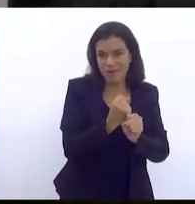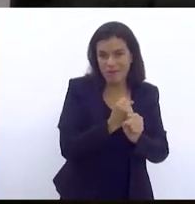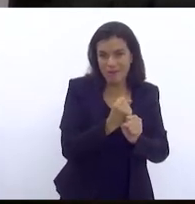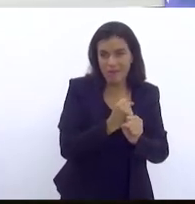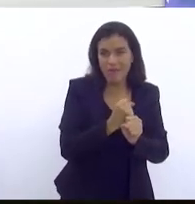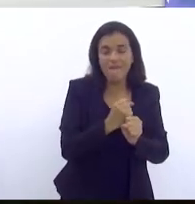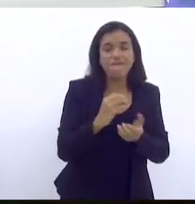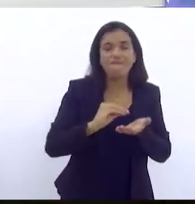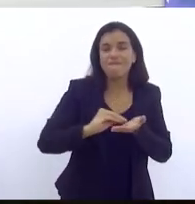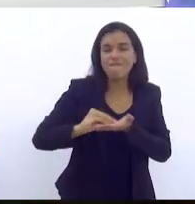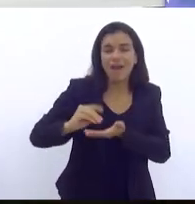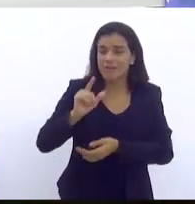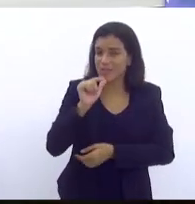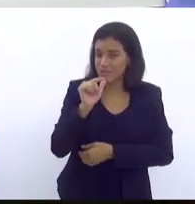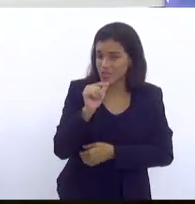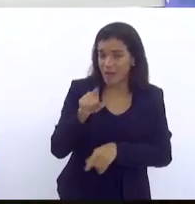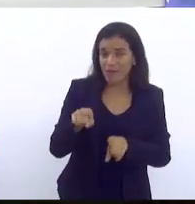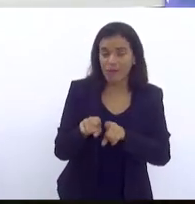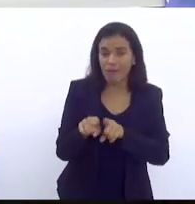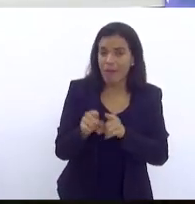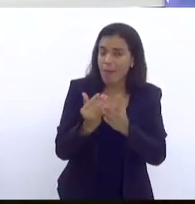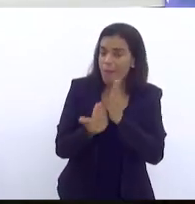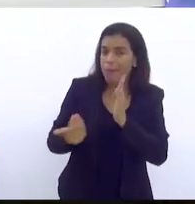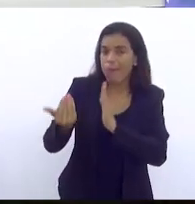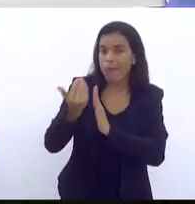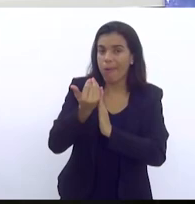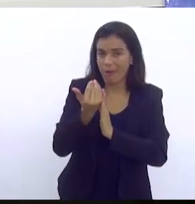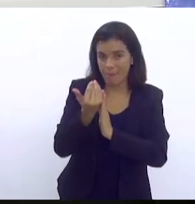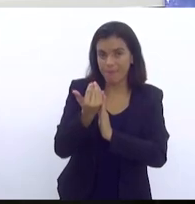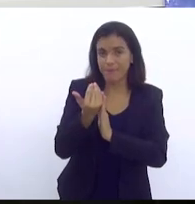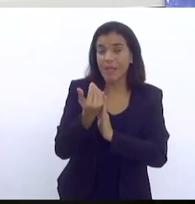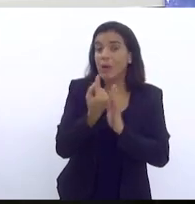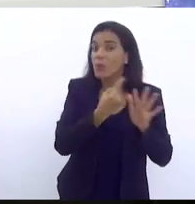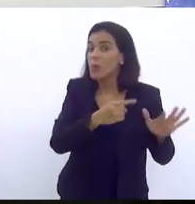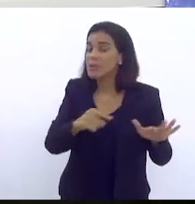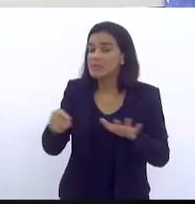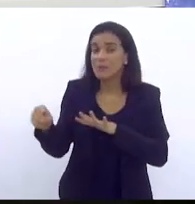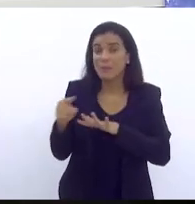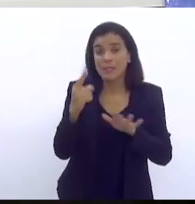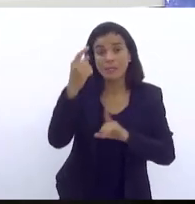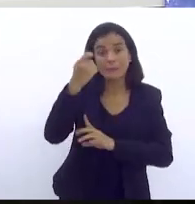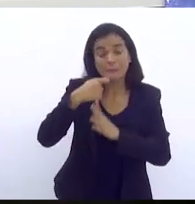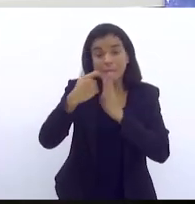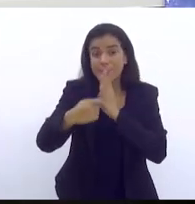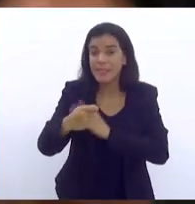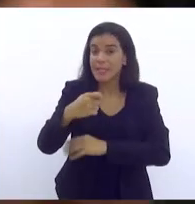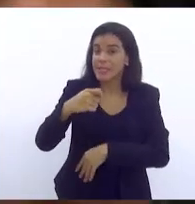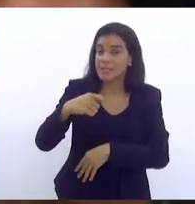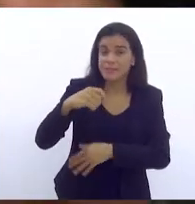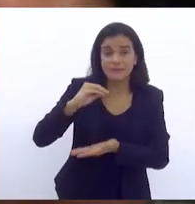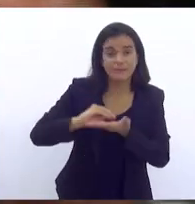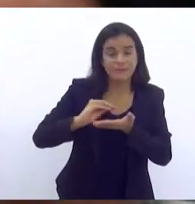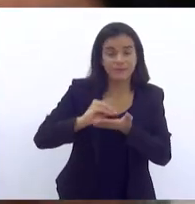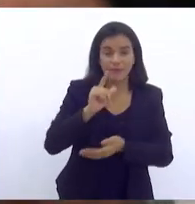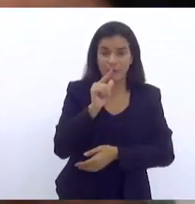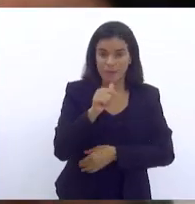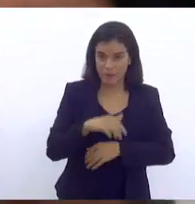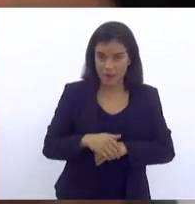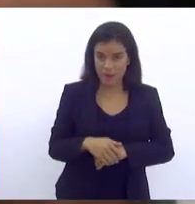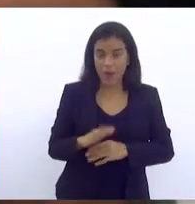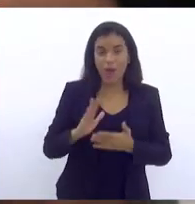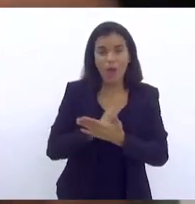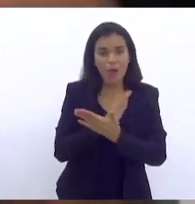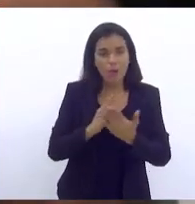sobre faltas de água exacerbadas chegando até semanas ou até meses de duração algumas dessas